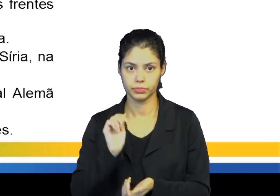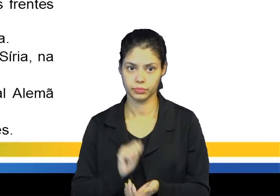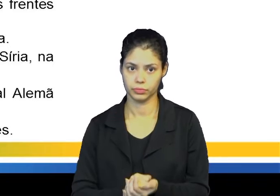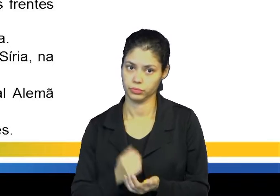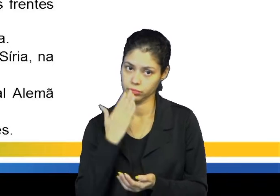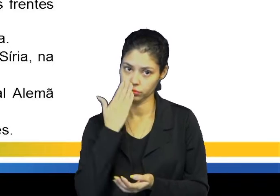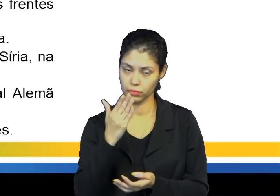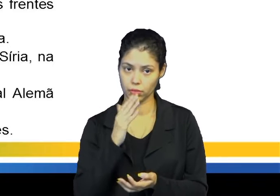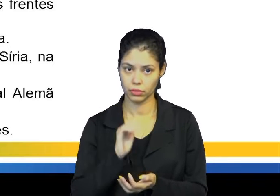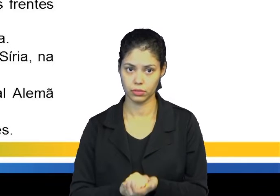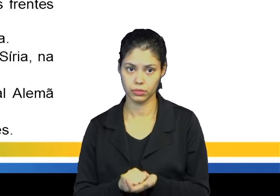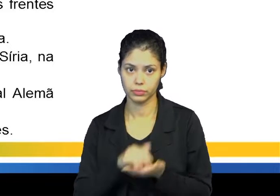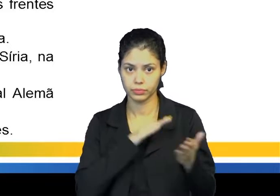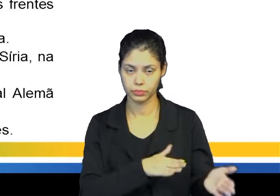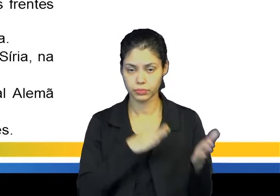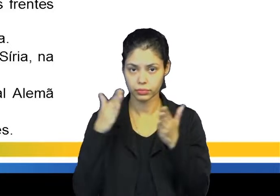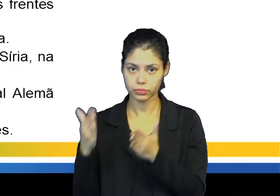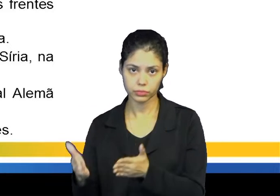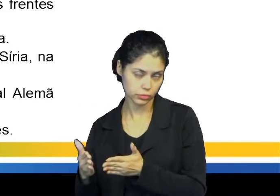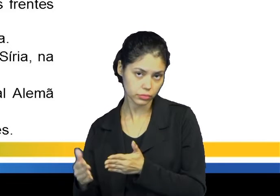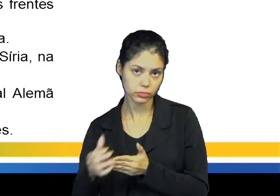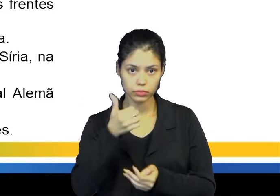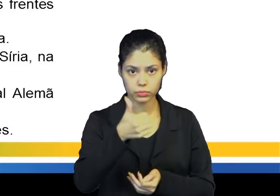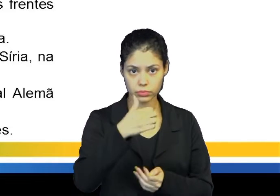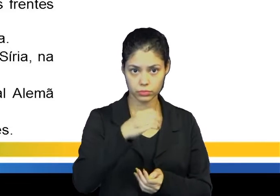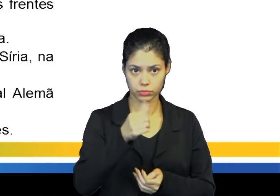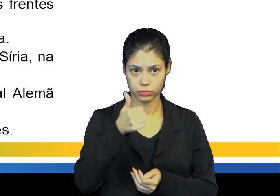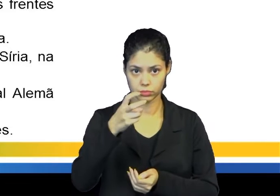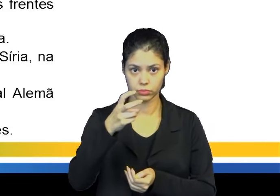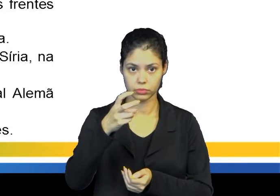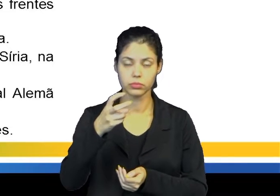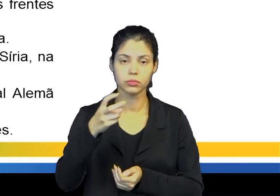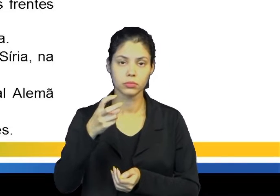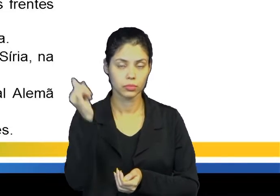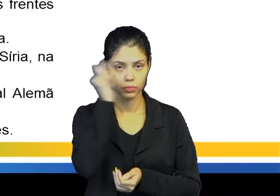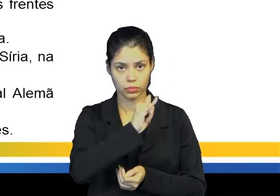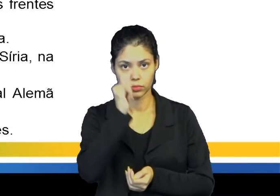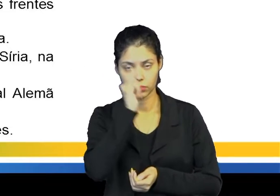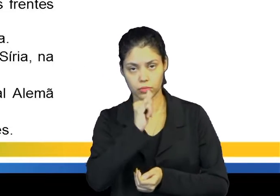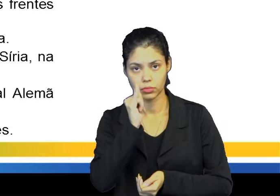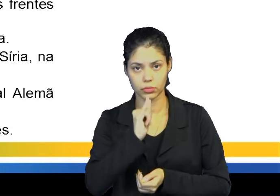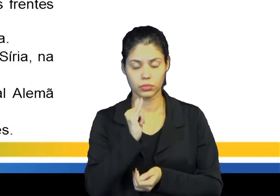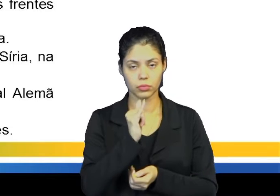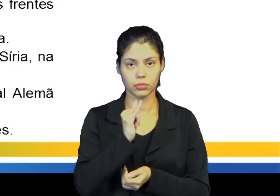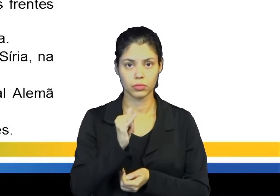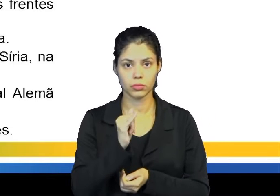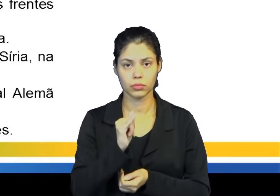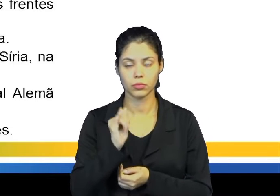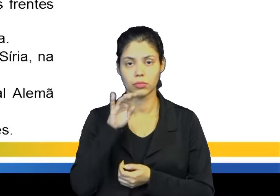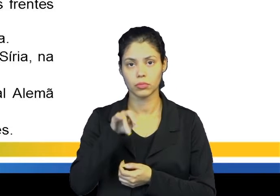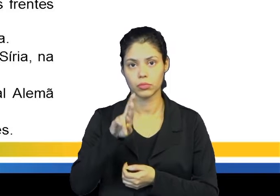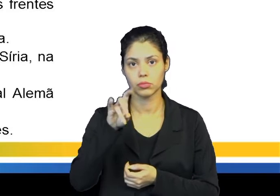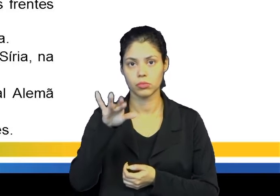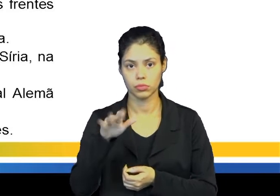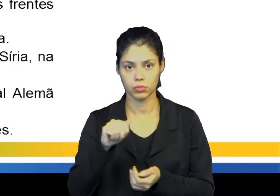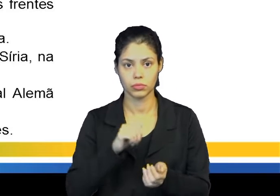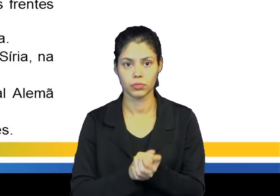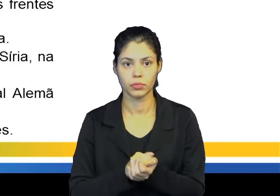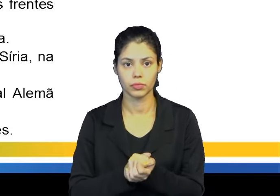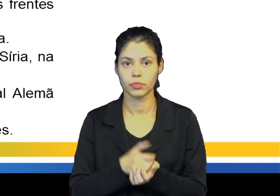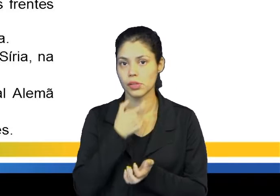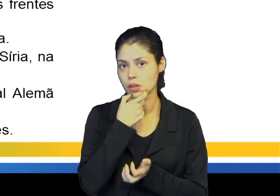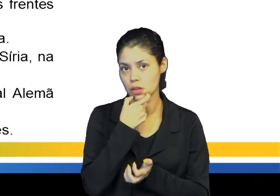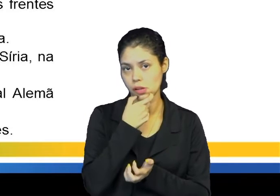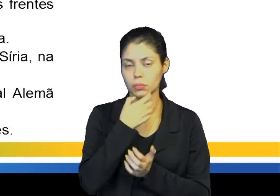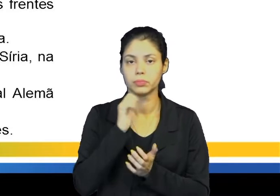Frente Alpina, a partir de 1915, ali na fronteira entre Itália e Áustria. No Oriente Médio, Inglaterra